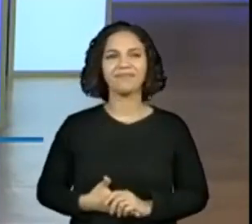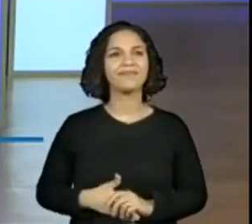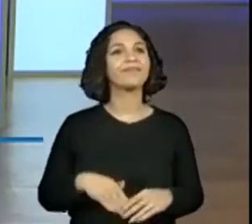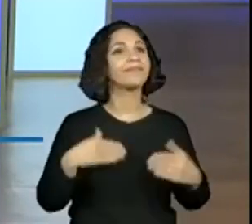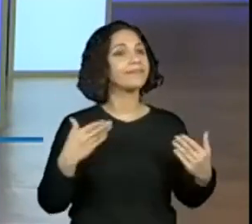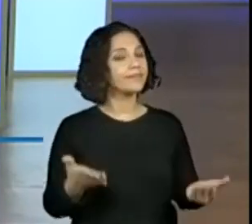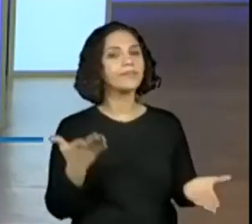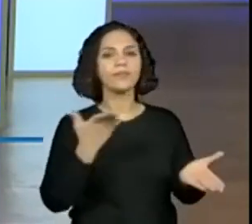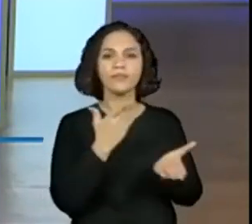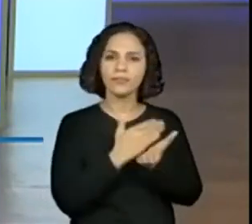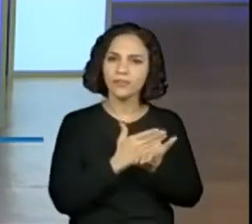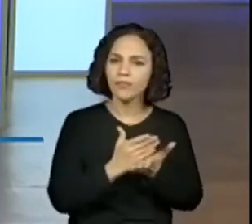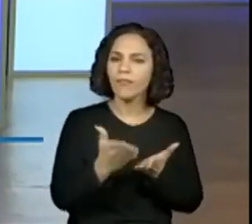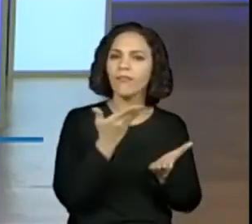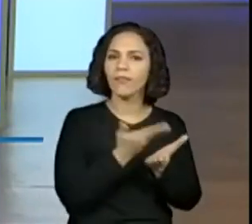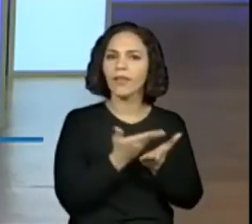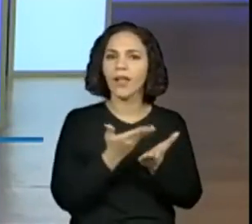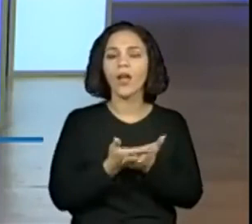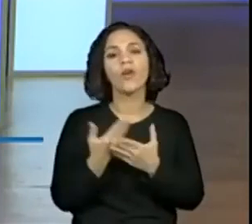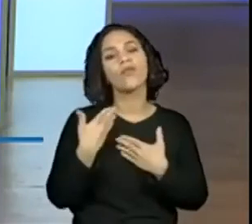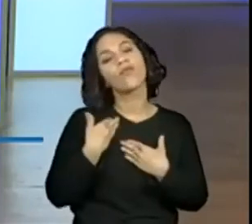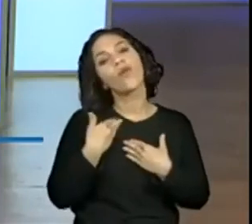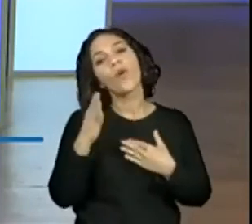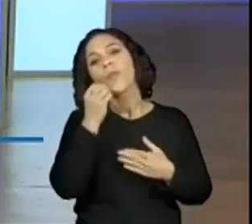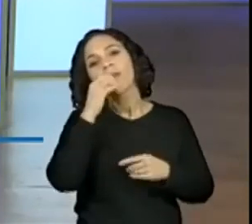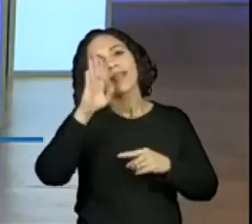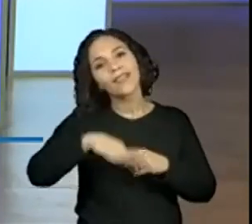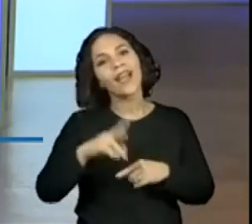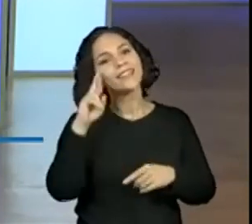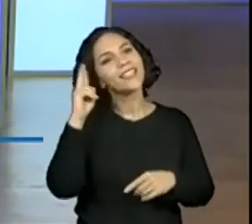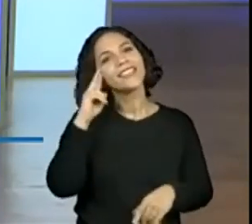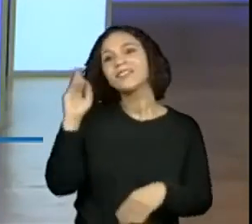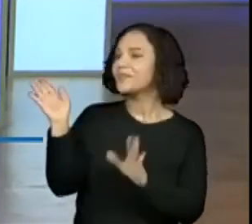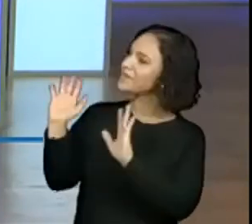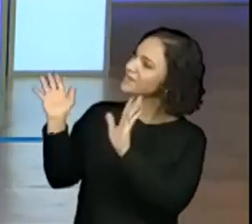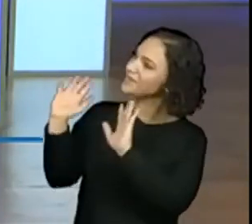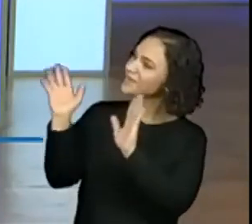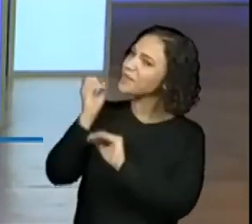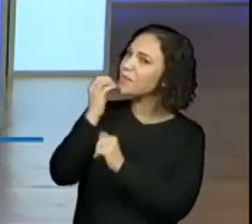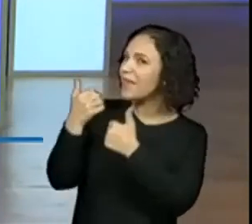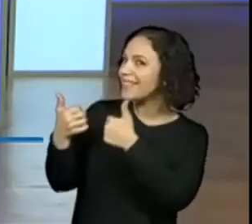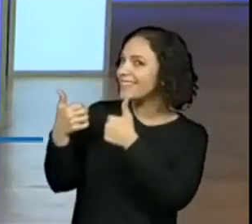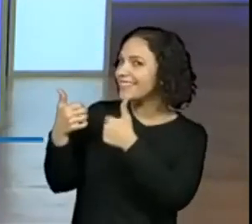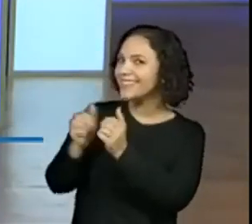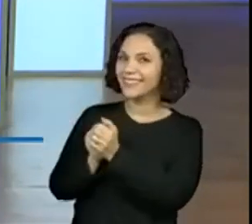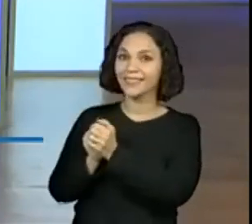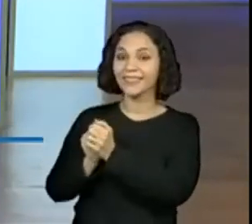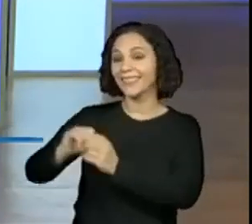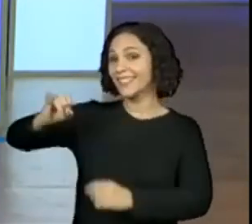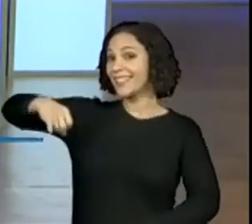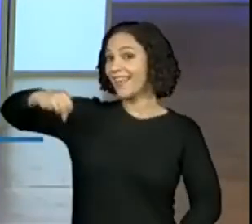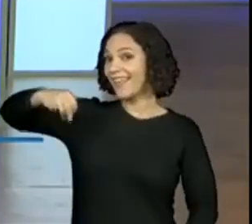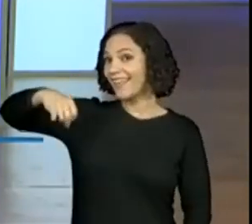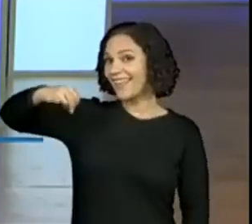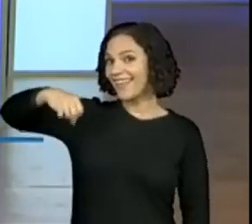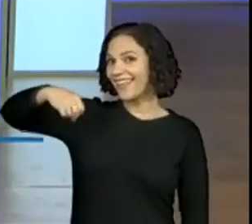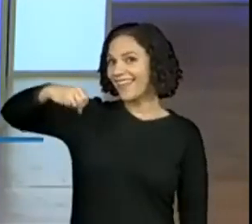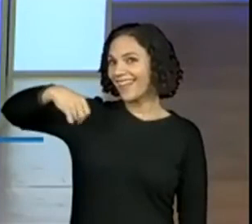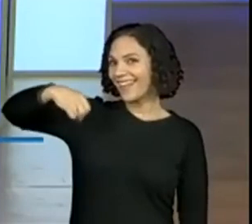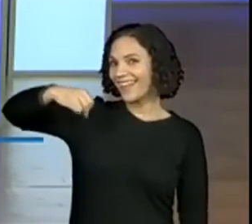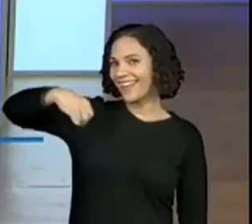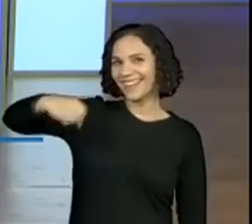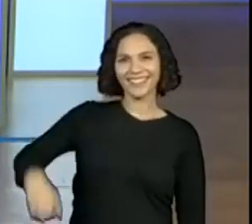da gente entrar na nossa aula né propriamente dito eu vou dar hoje boa tarde para Raíssa Olá Raíssa tudo bem preparada para mais uma aula de matemática